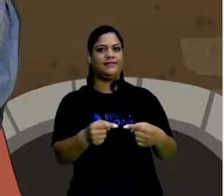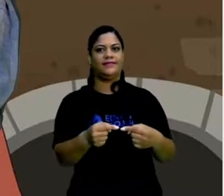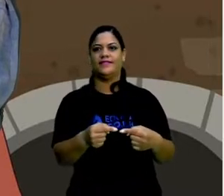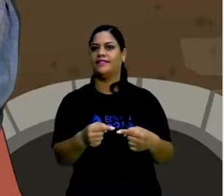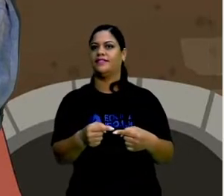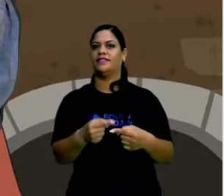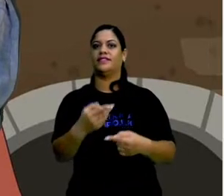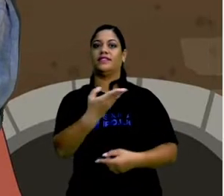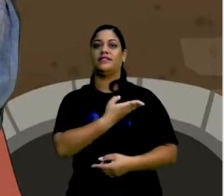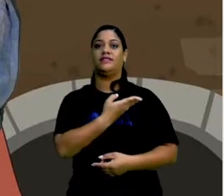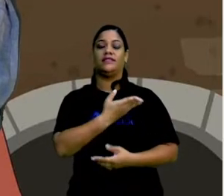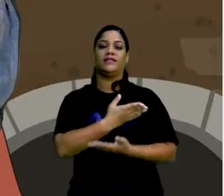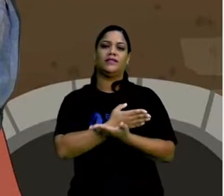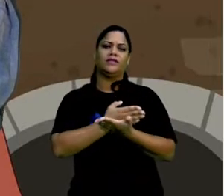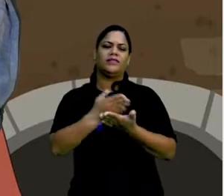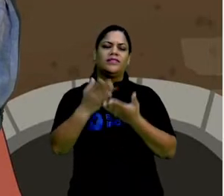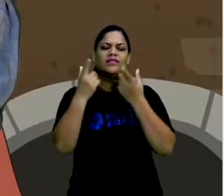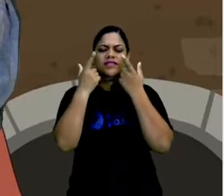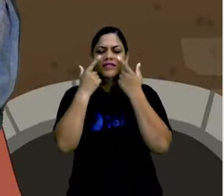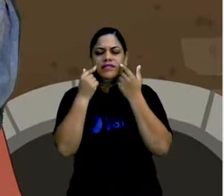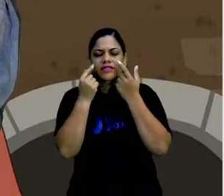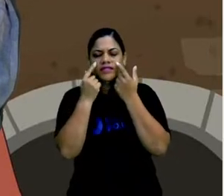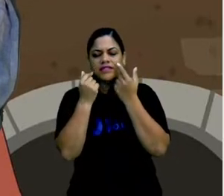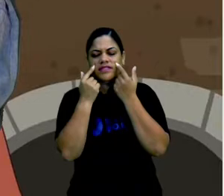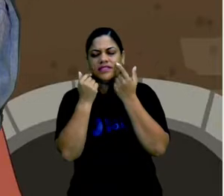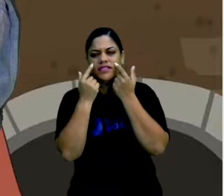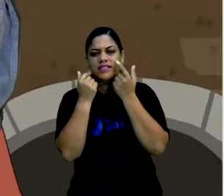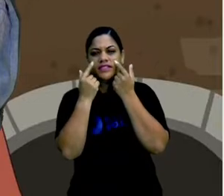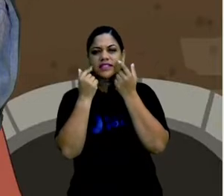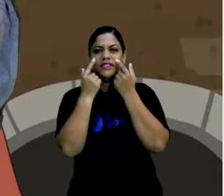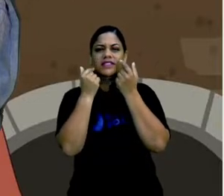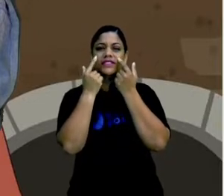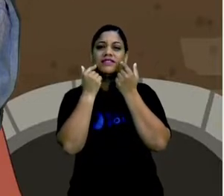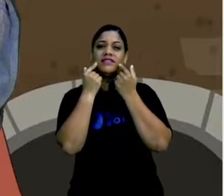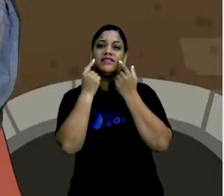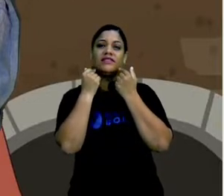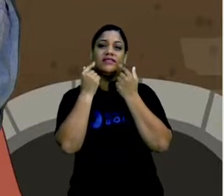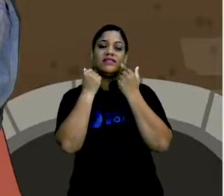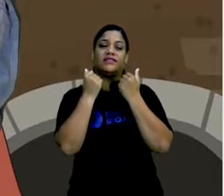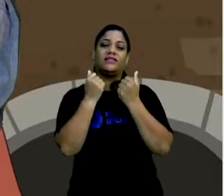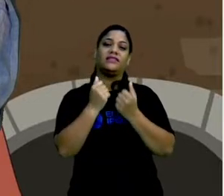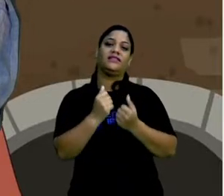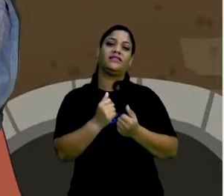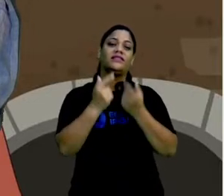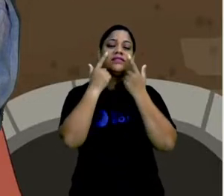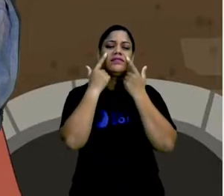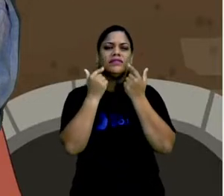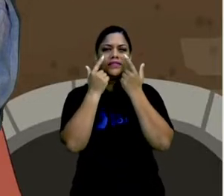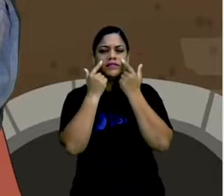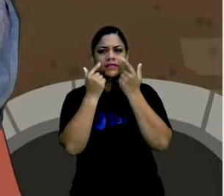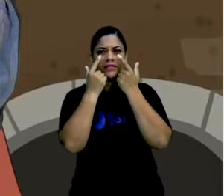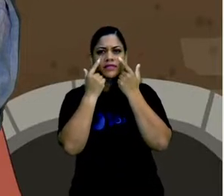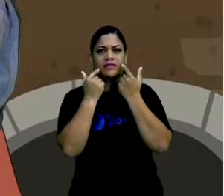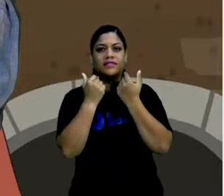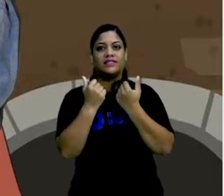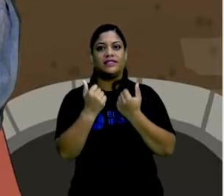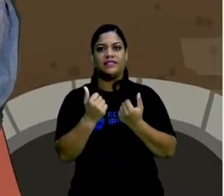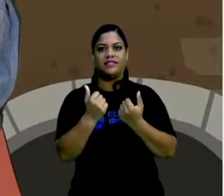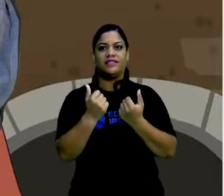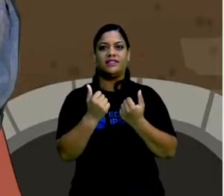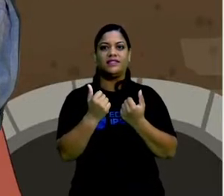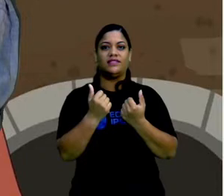estava com seu amigo. Ela começou a chorar, leiturinha. Suas lágrimas caindo na estátua de gelo.